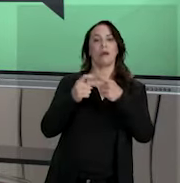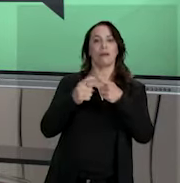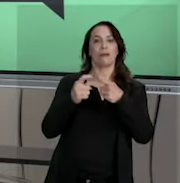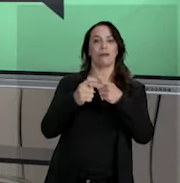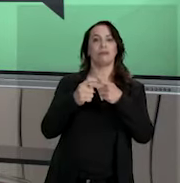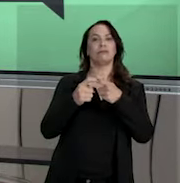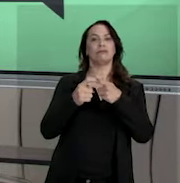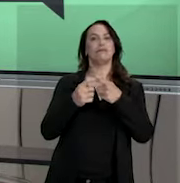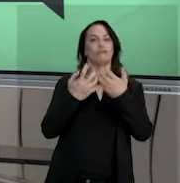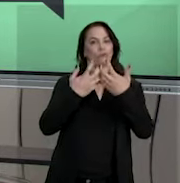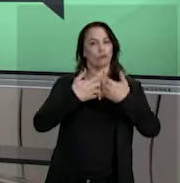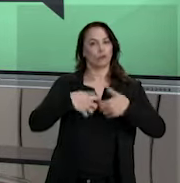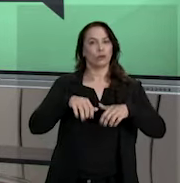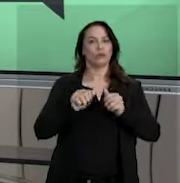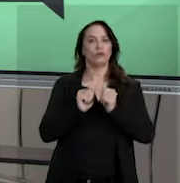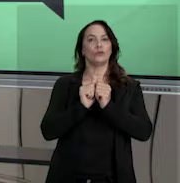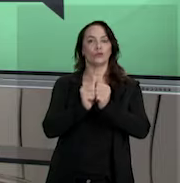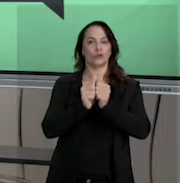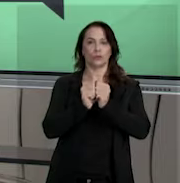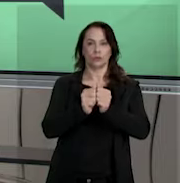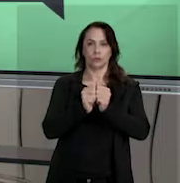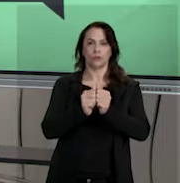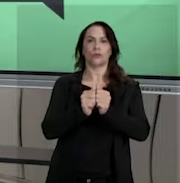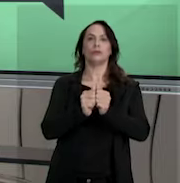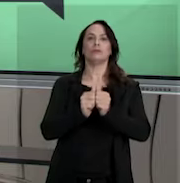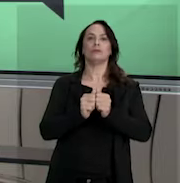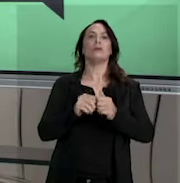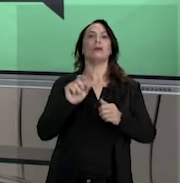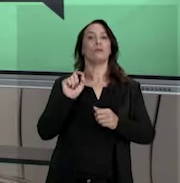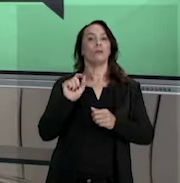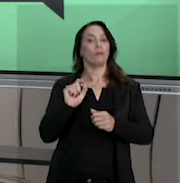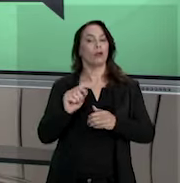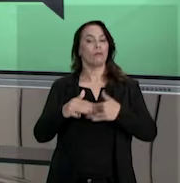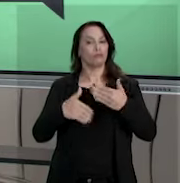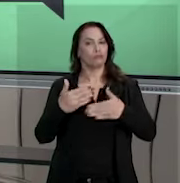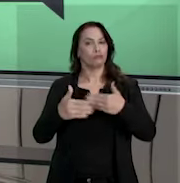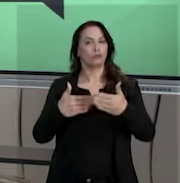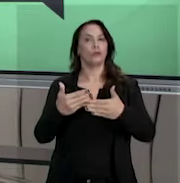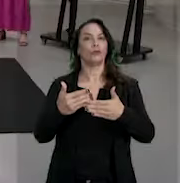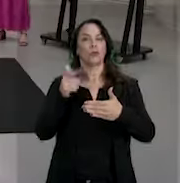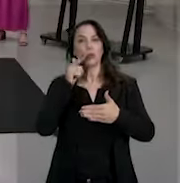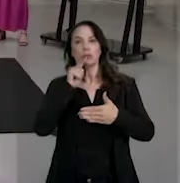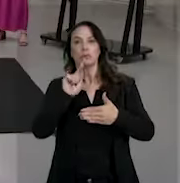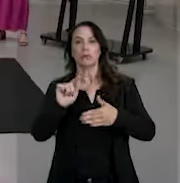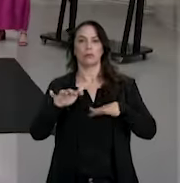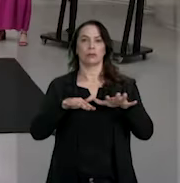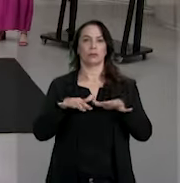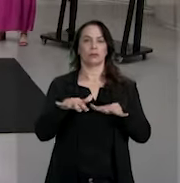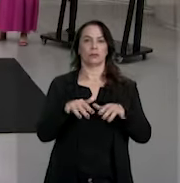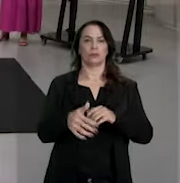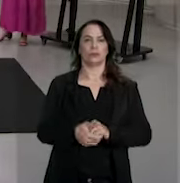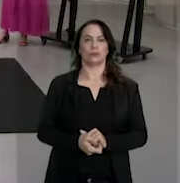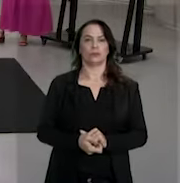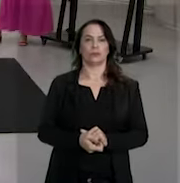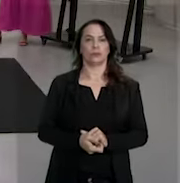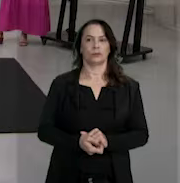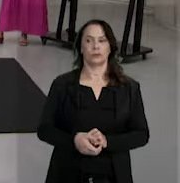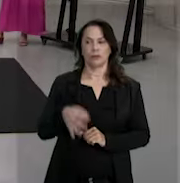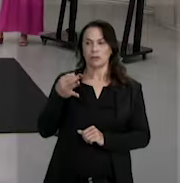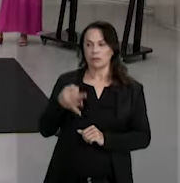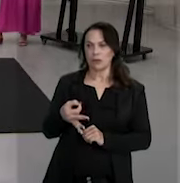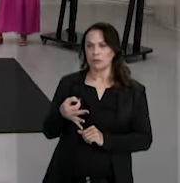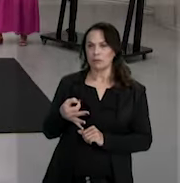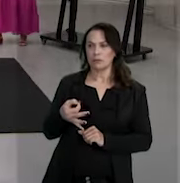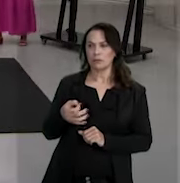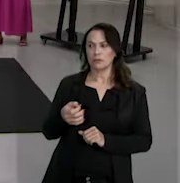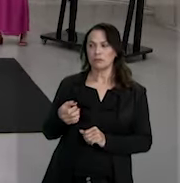vão trabalhar juntos para que ocorra, então, esse movimento. Certo? Certo. Quer falar mais